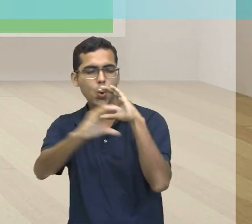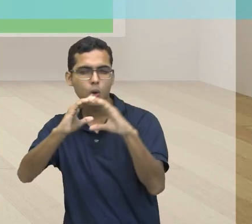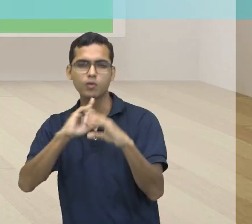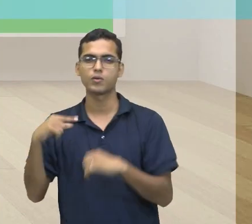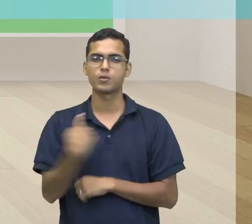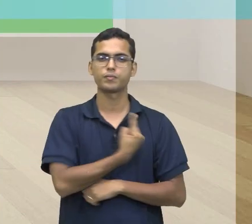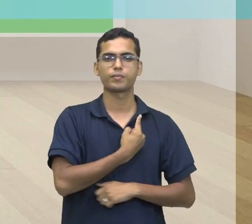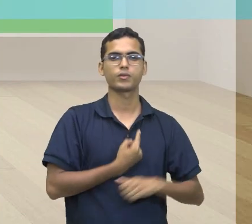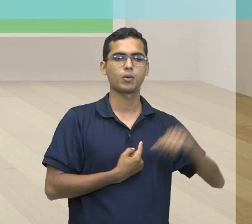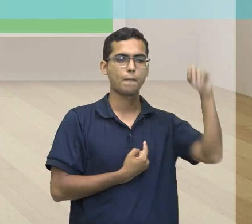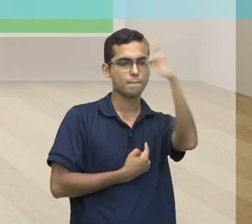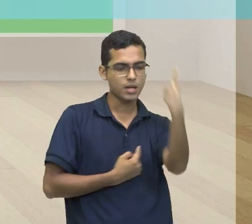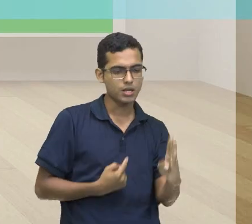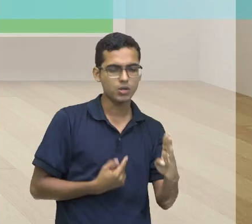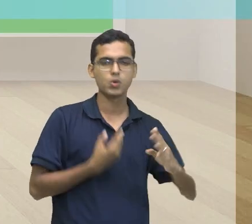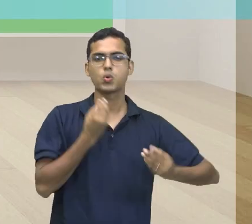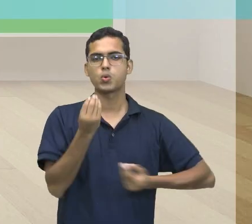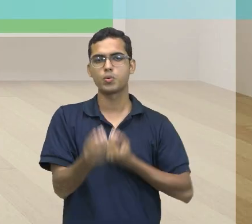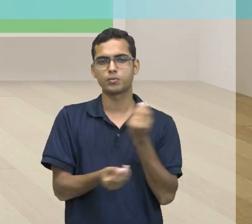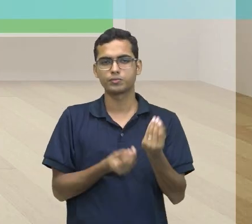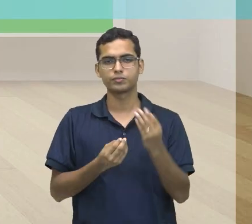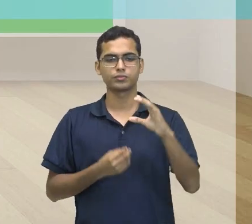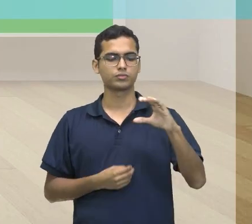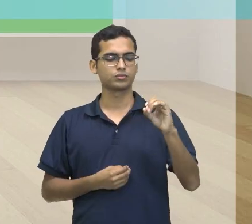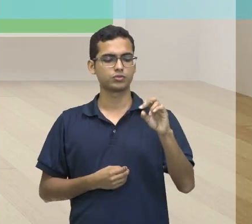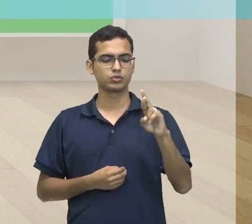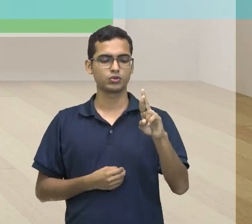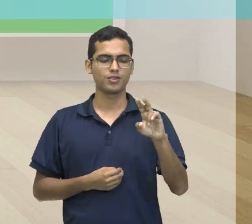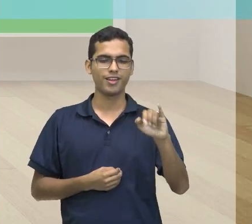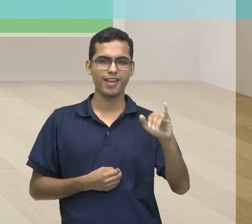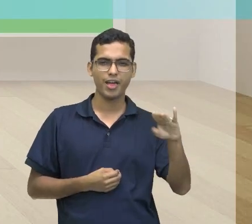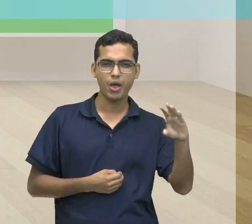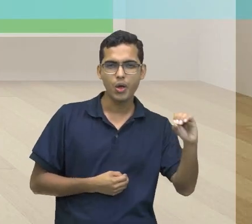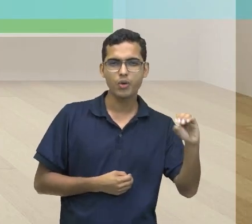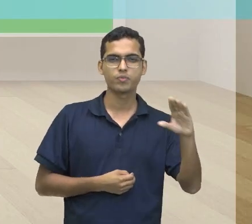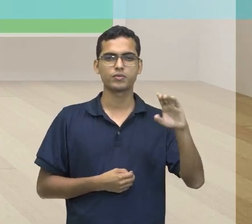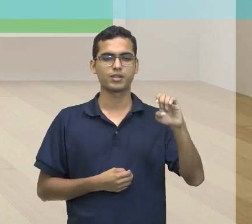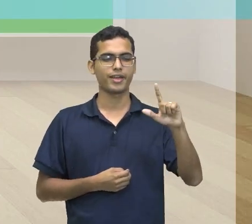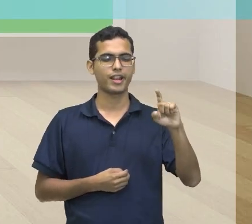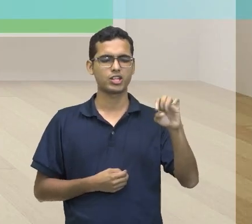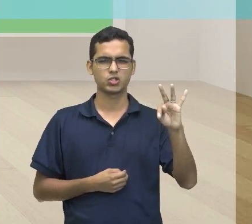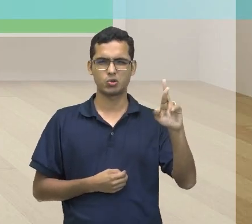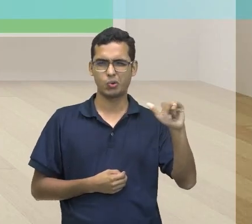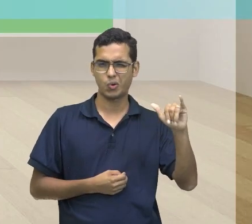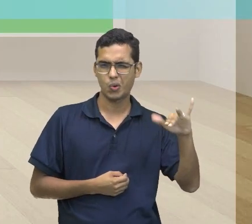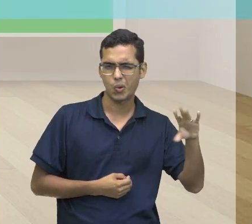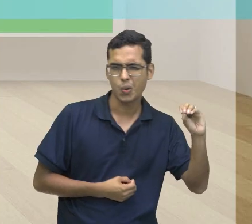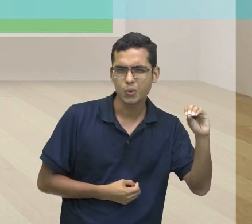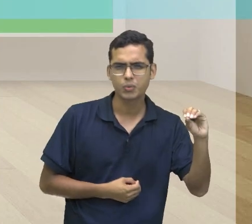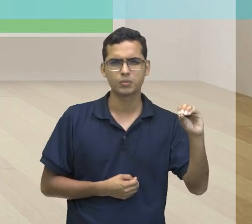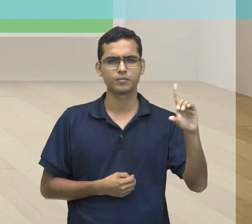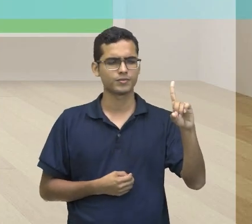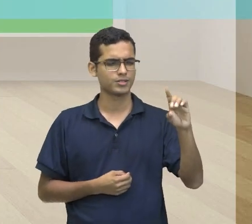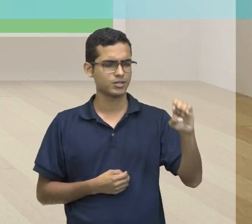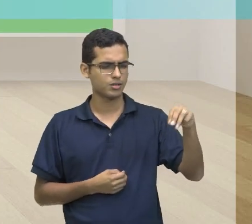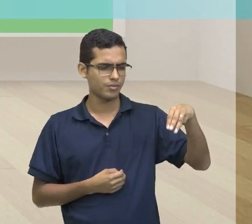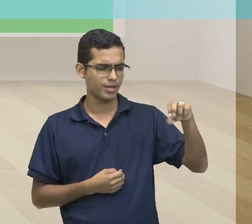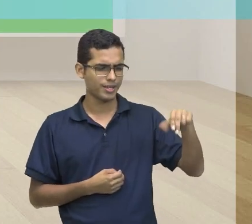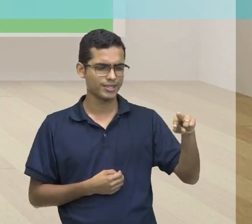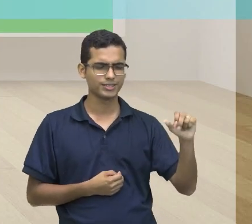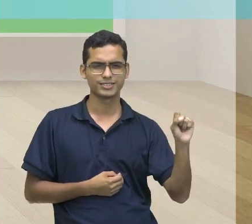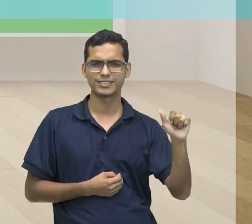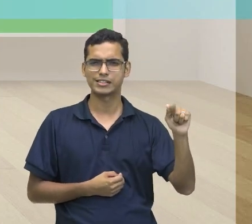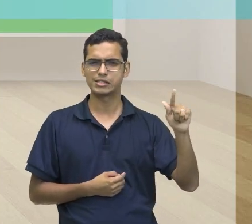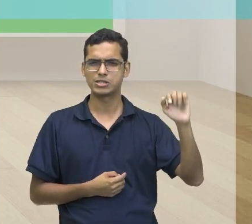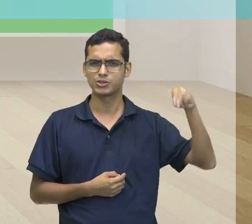no Brasil, correio eletrônico para enviar mensagens, seria mais ou menos isso. E-mail já tem uma palavrinha